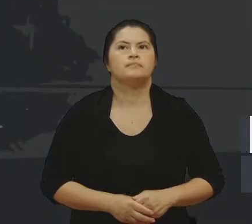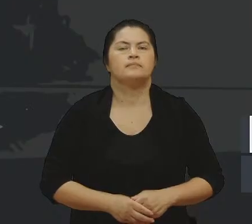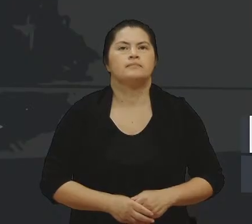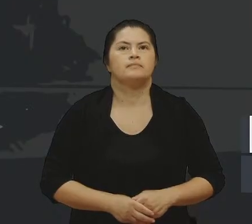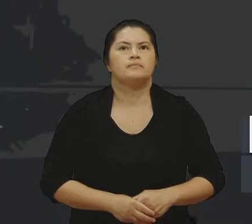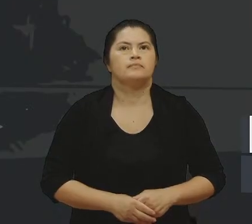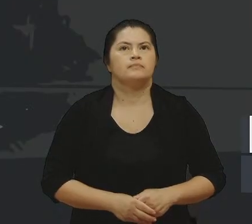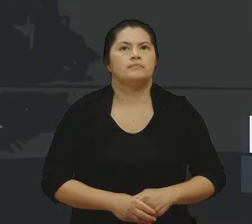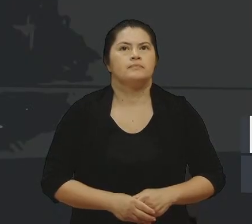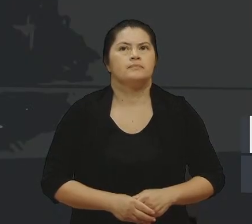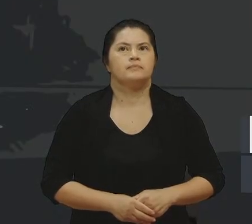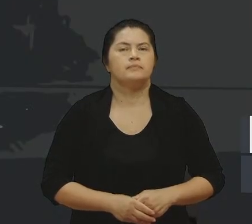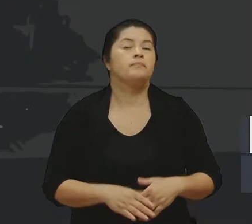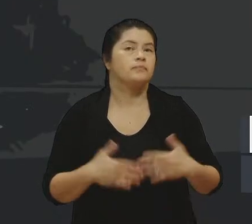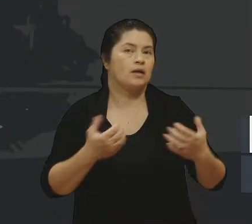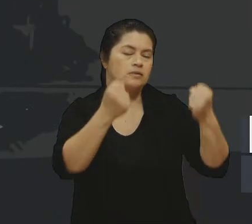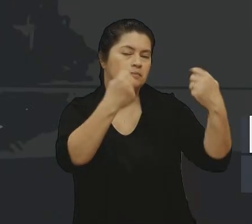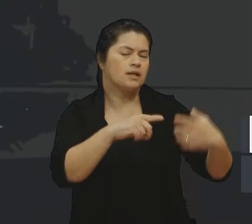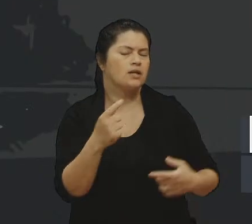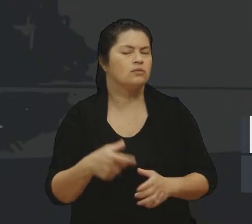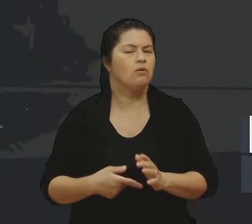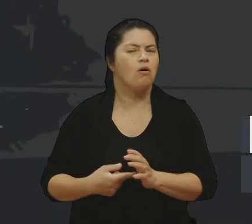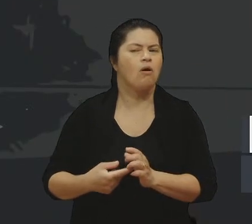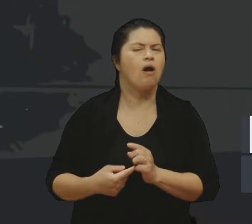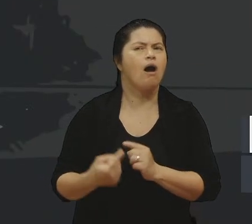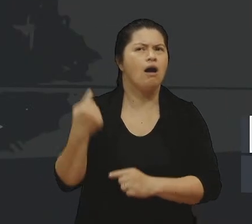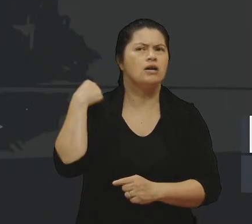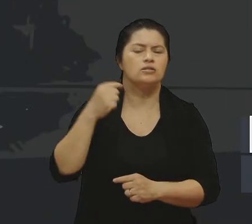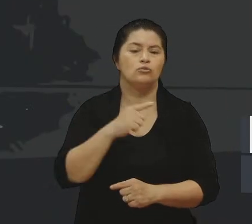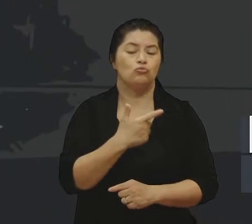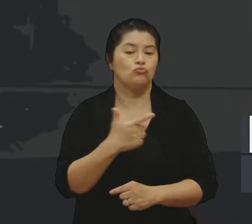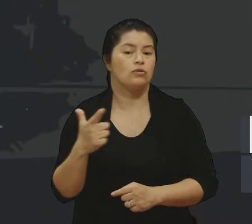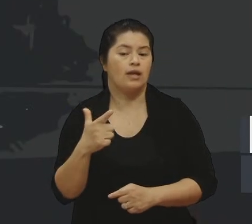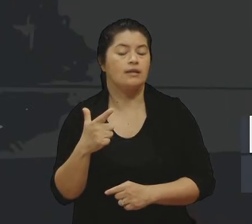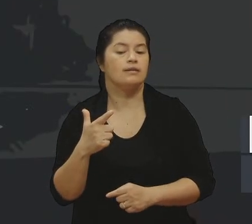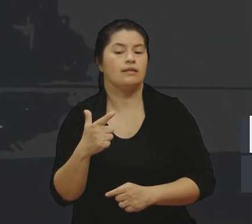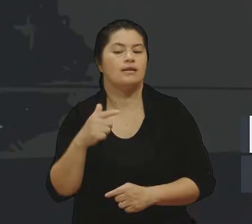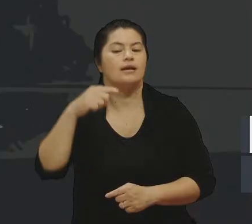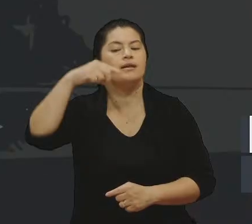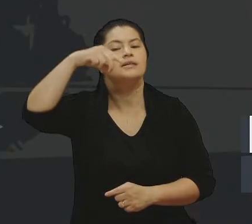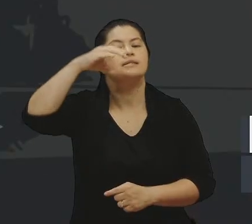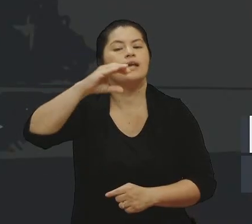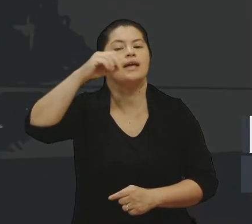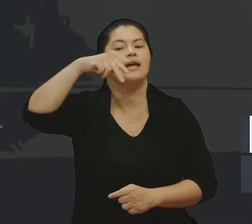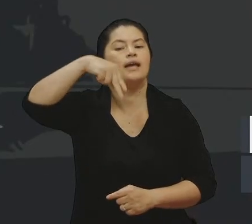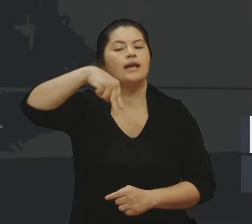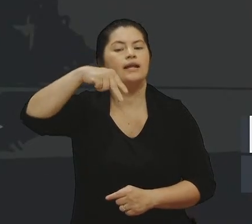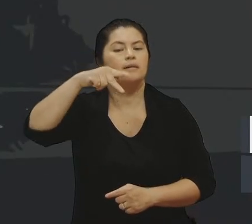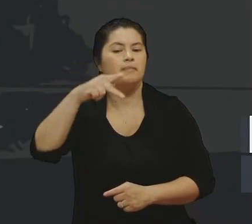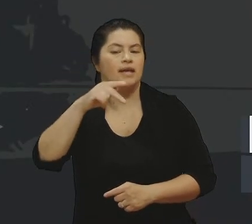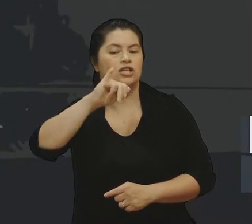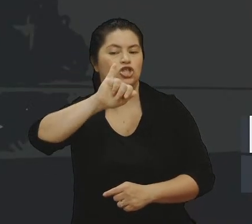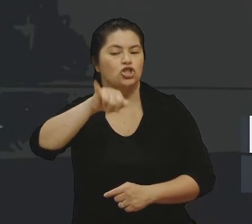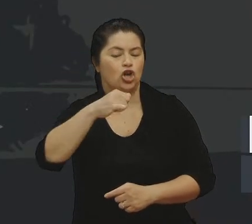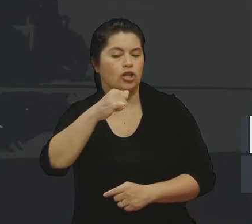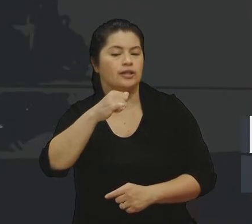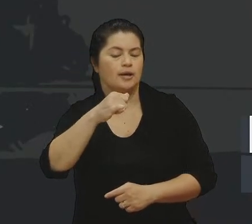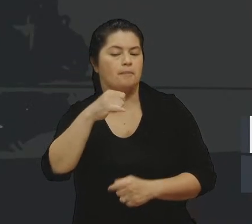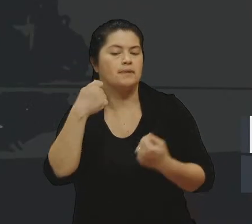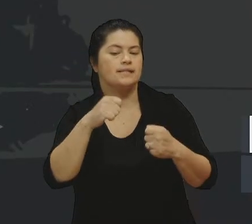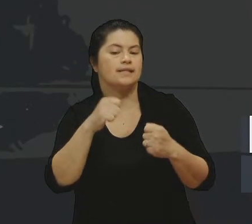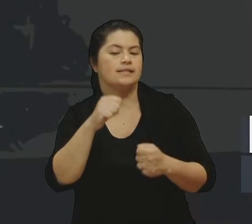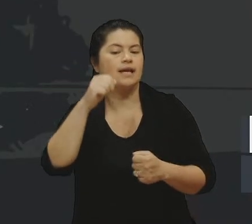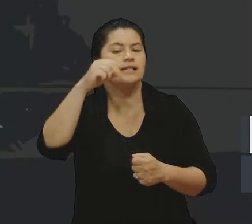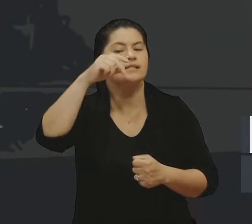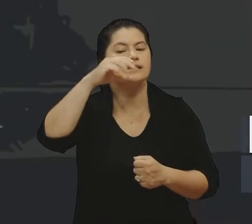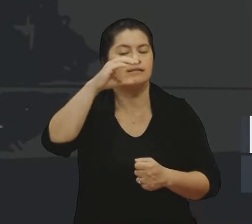Isso acabei comentando antes para vocês, né? Não existe CNPJ sem um CPF, mas um bom CPF ele pode existir dentro de um CNPJ. Pode passar para